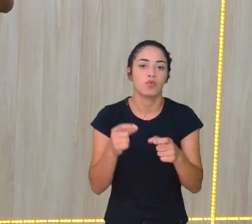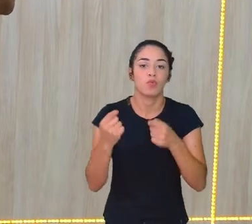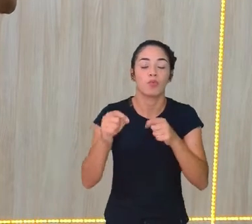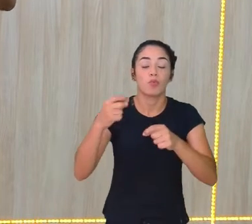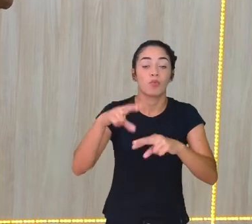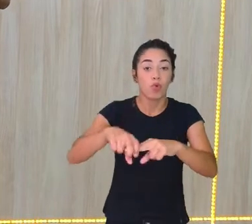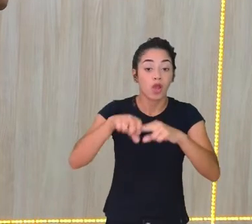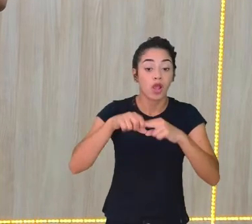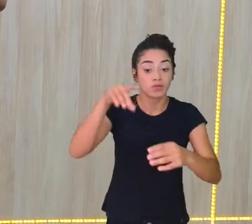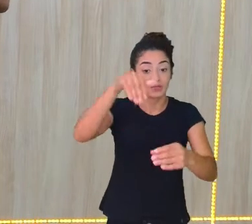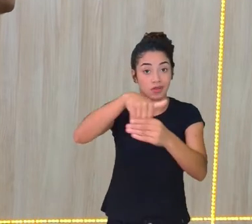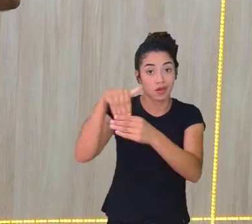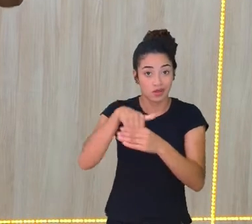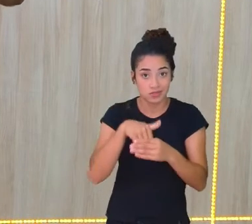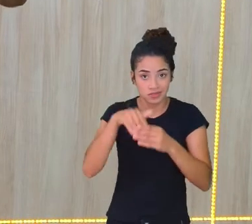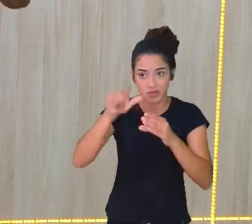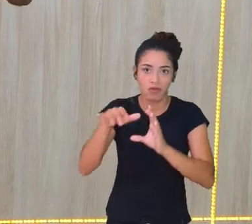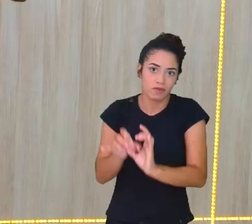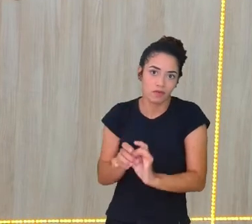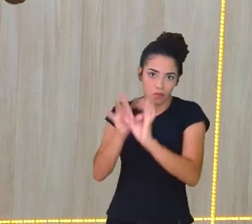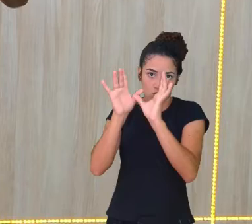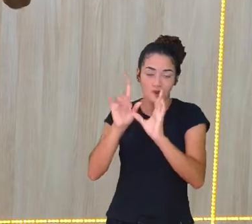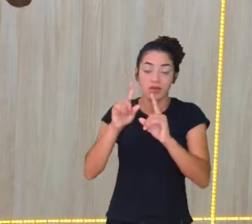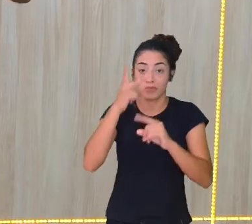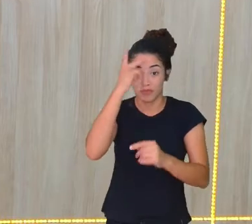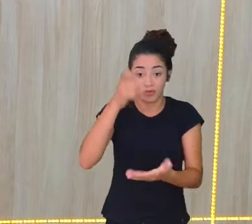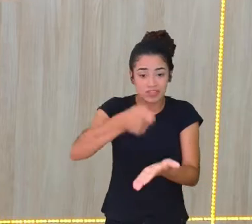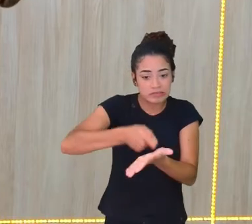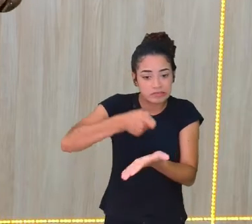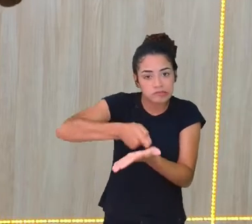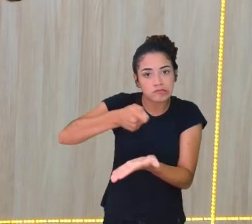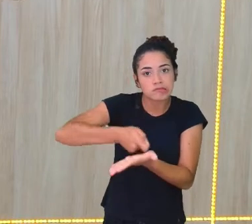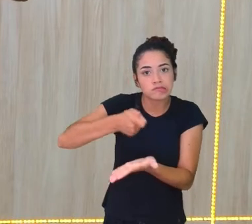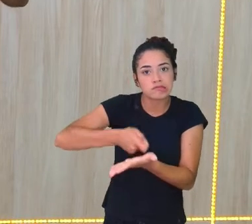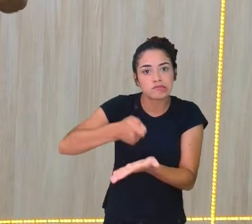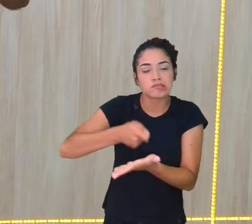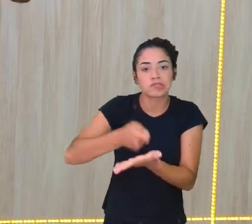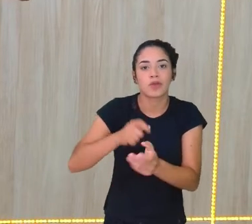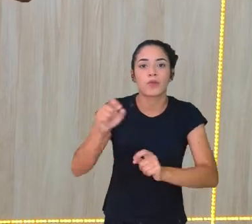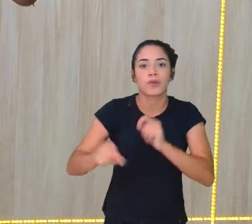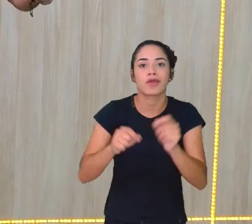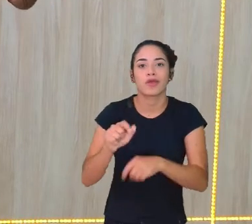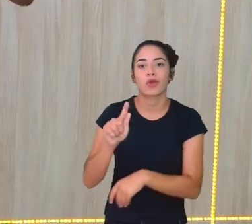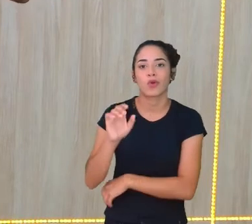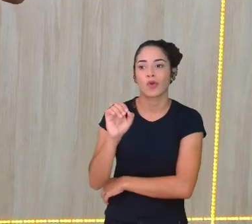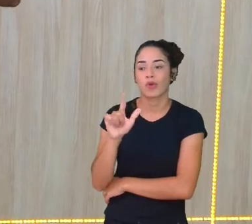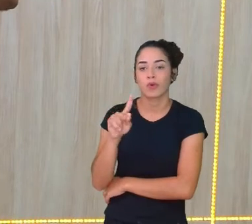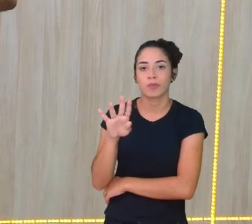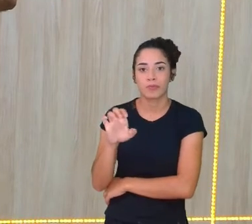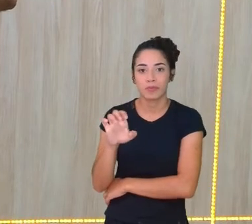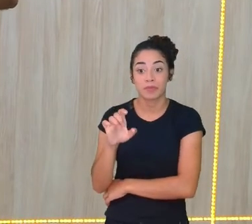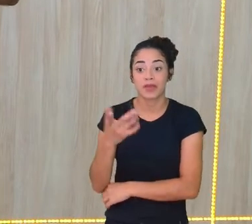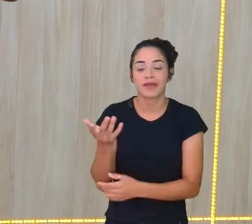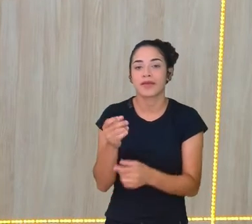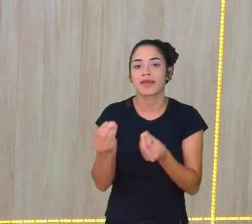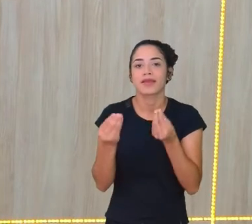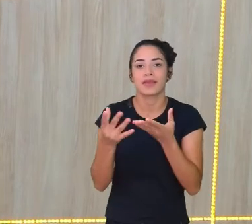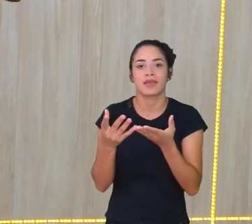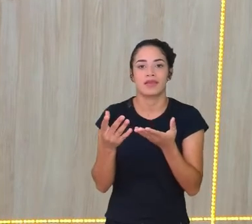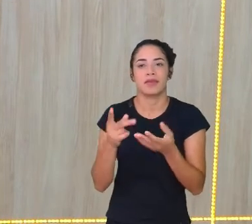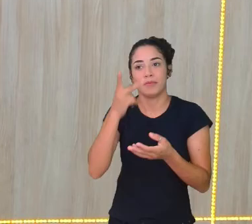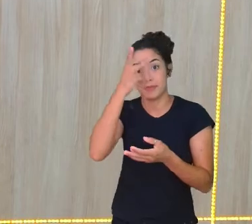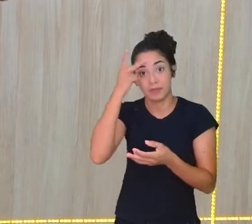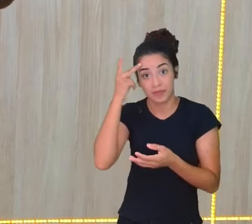eleições democráticas, estão exigindo que se aplique um golpe para impedir que o presidente eleito